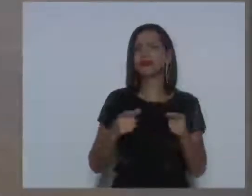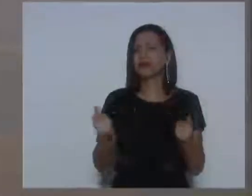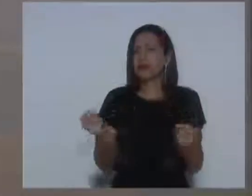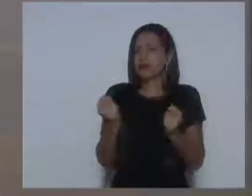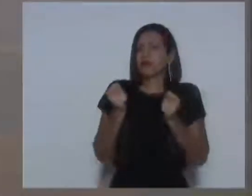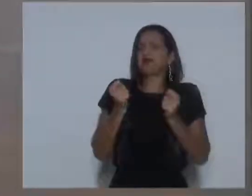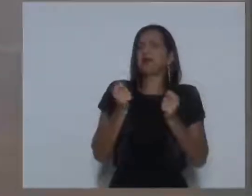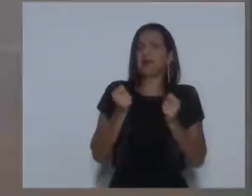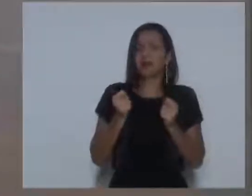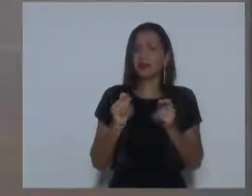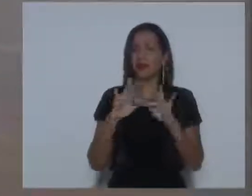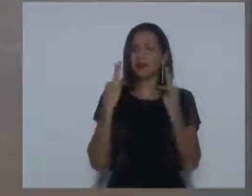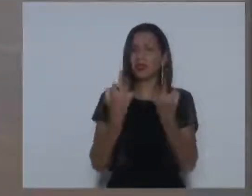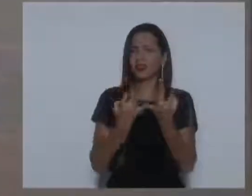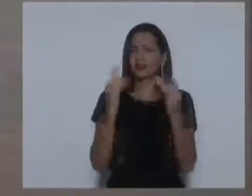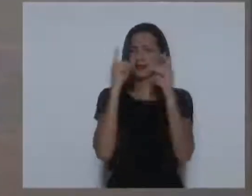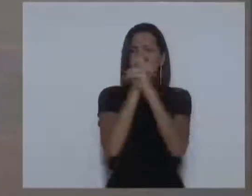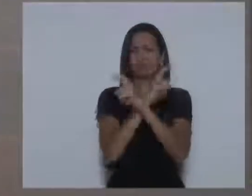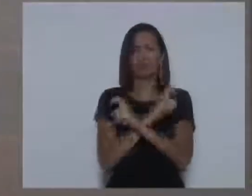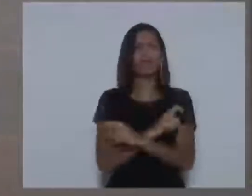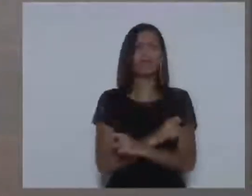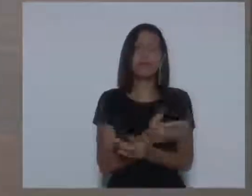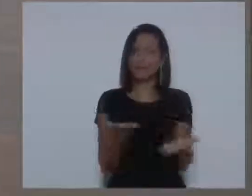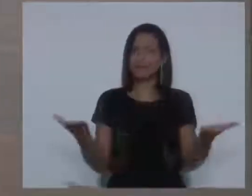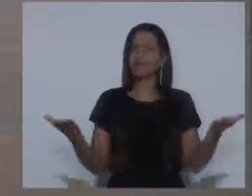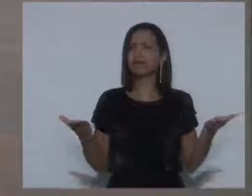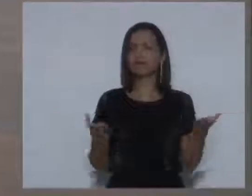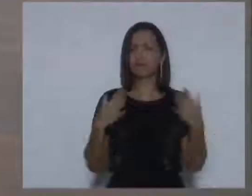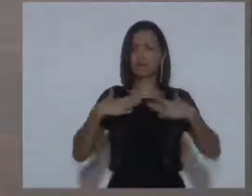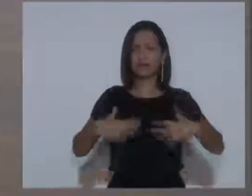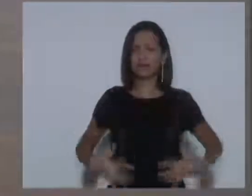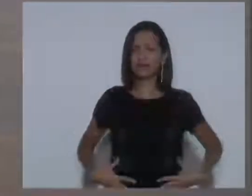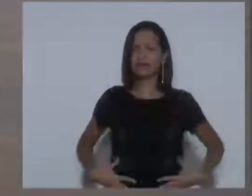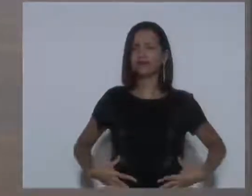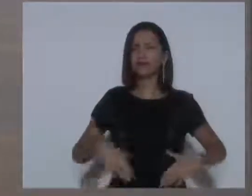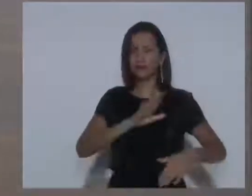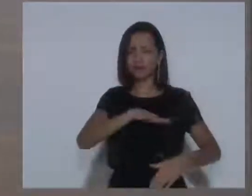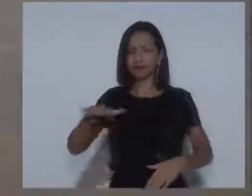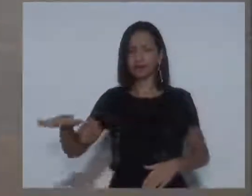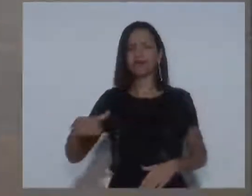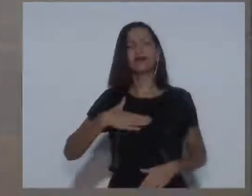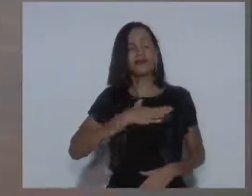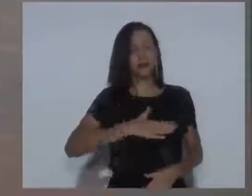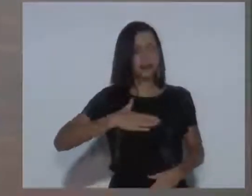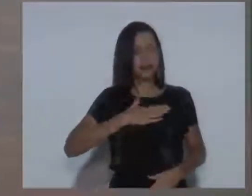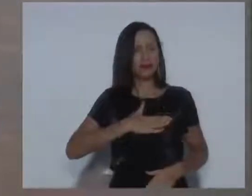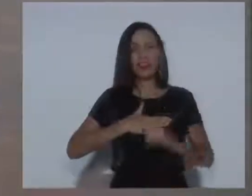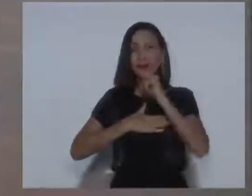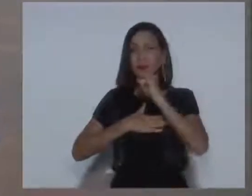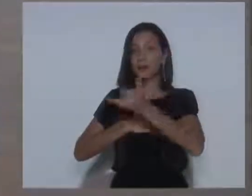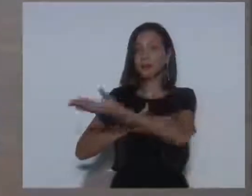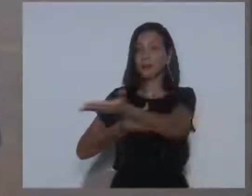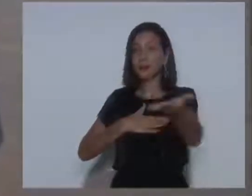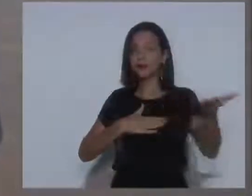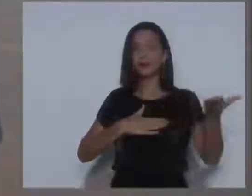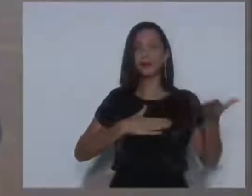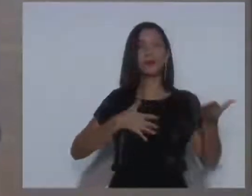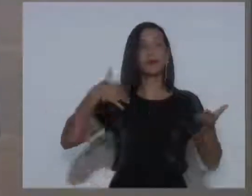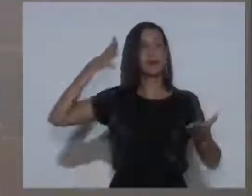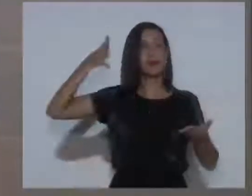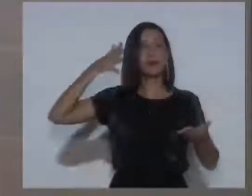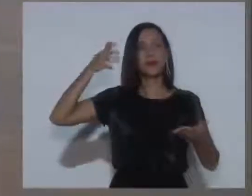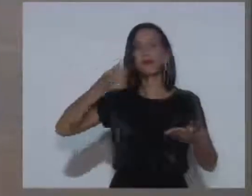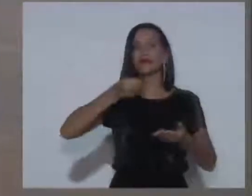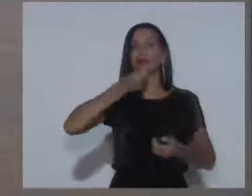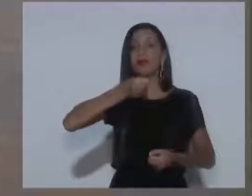essa dificuldade por conta dos uniformes escolares. Então, quero colocar isso, né? Até o repórter falou